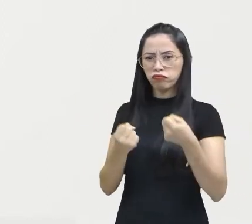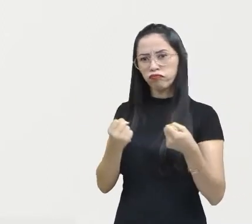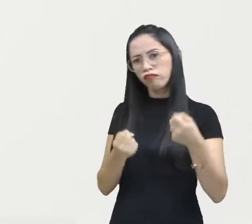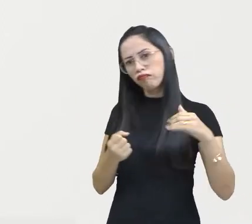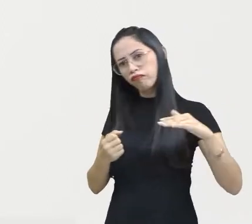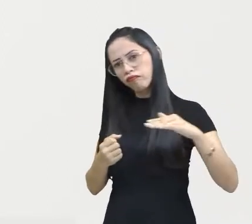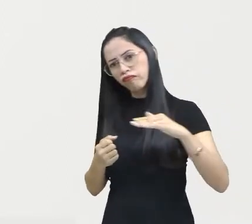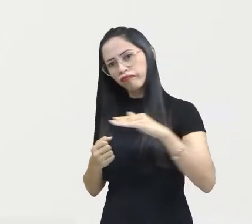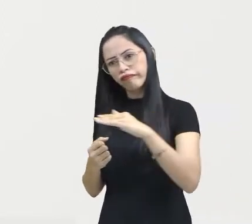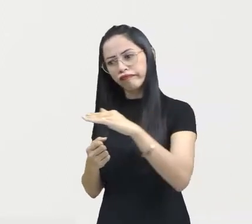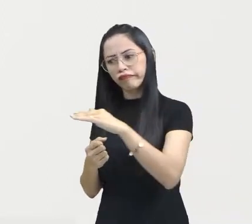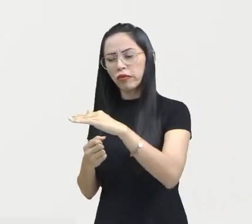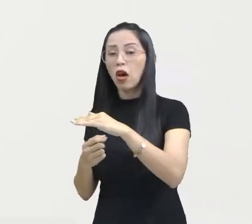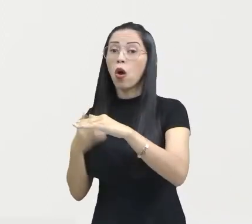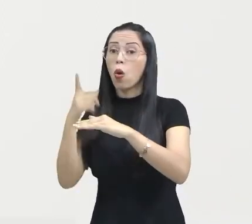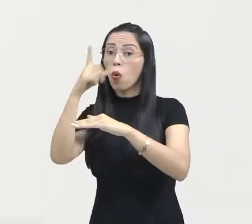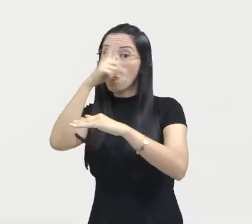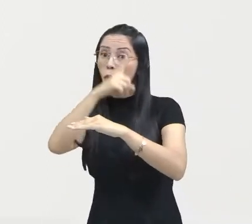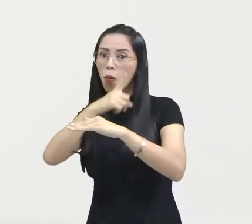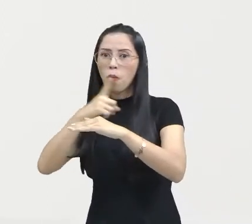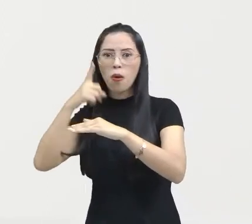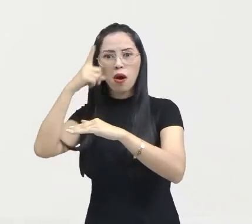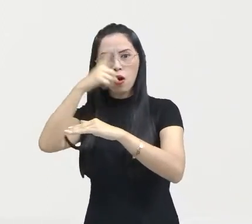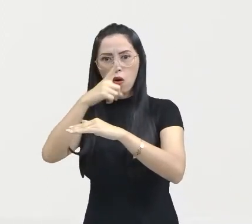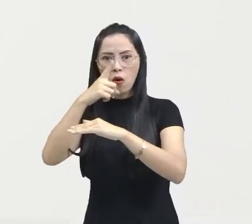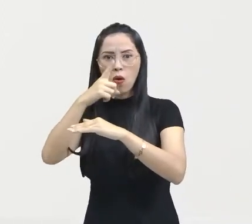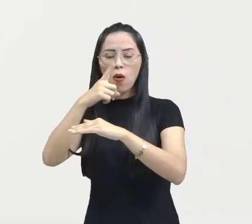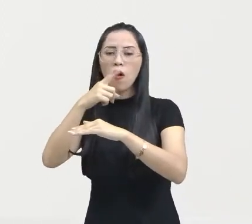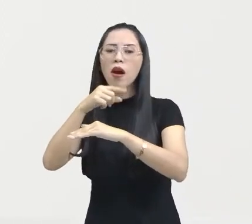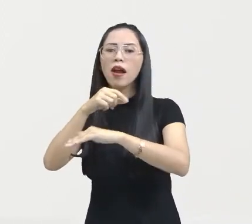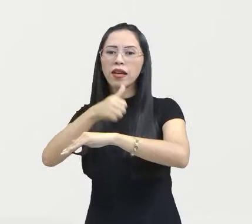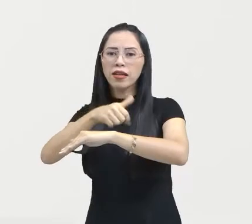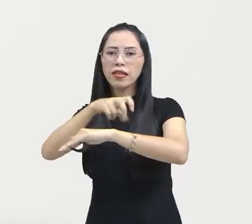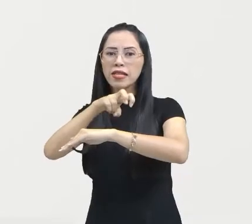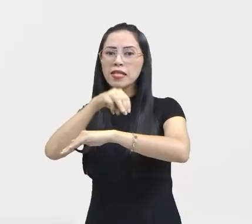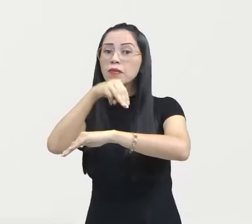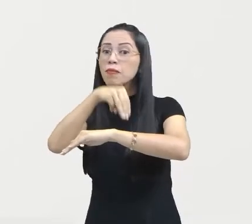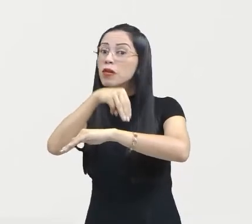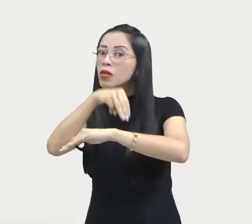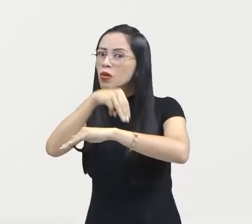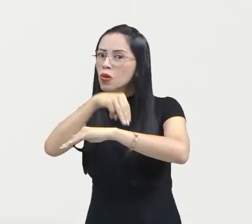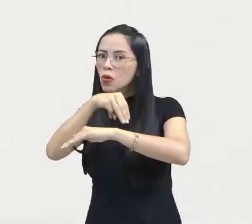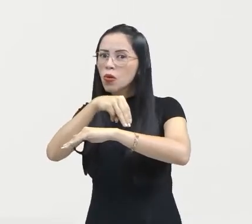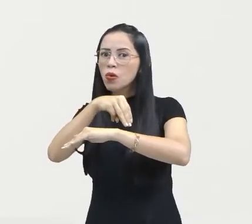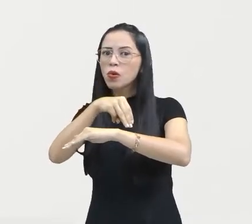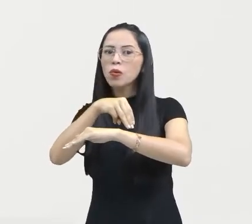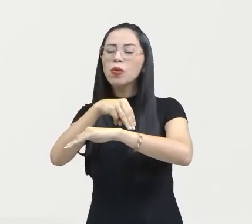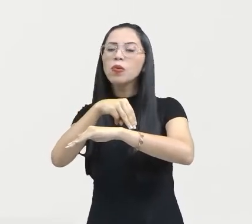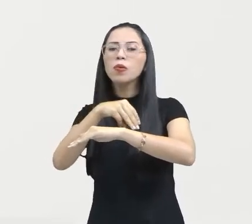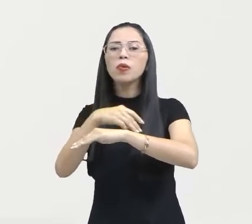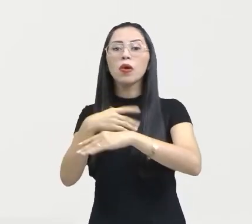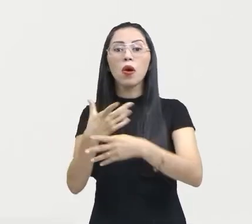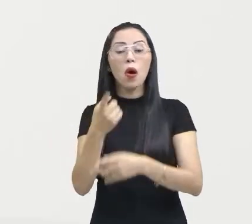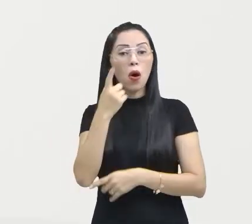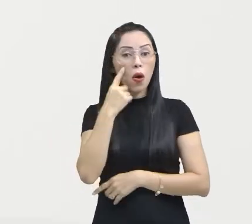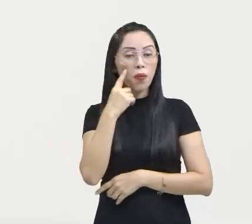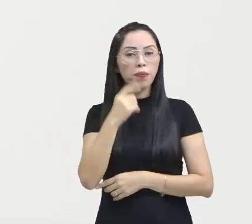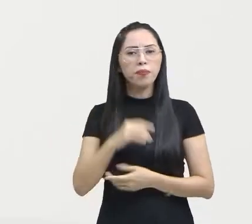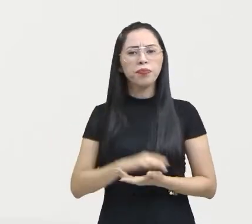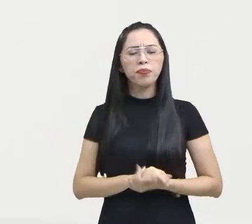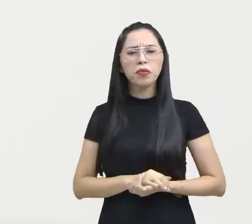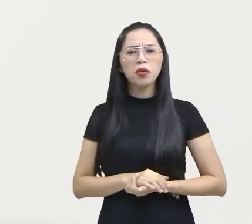15 minutos. 1 hora e 15 minutos. Está aqui no problema, não estou inventando nada.